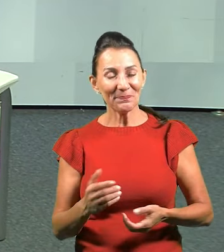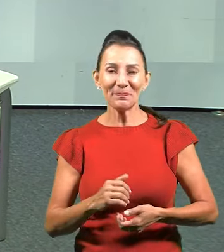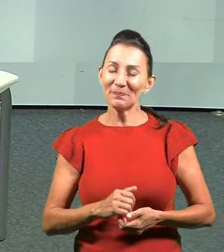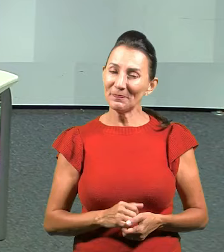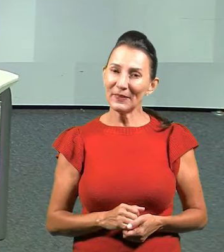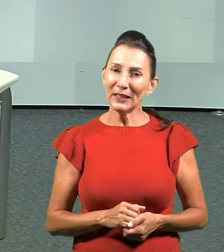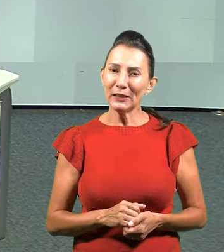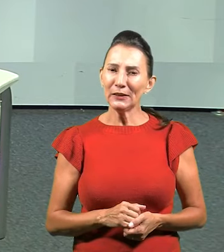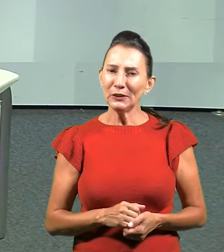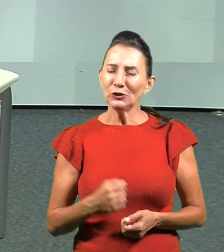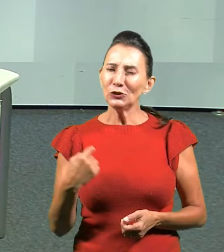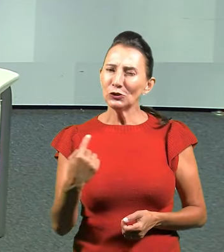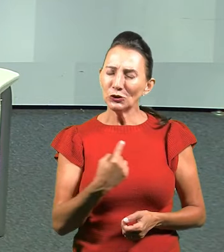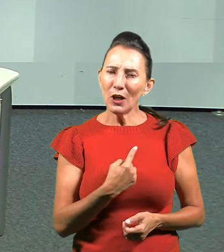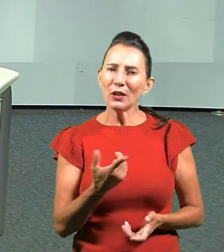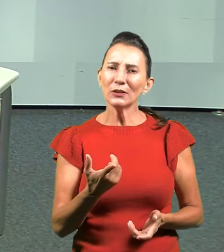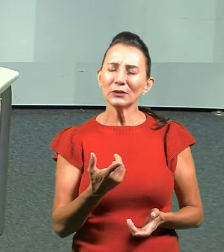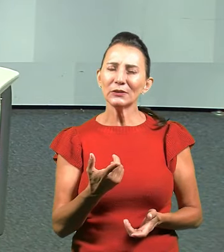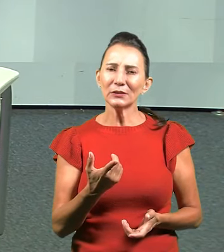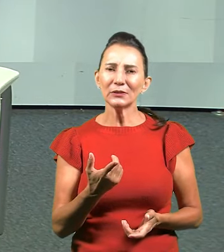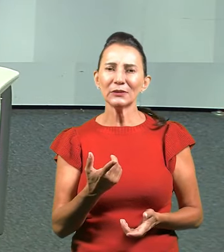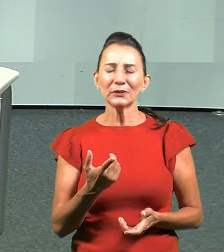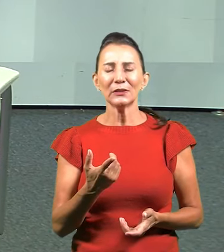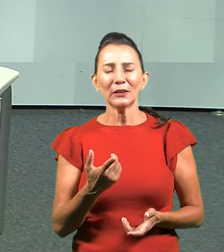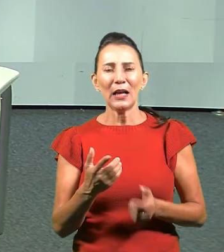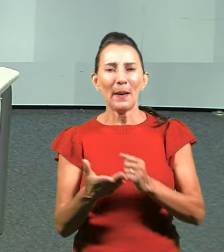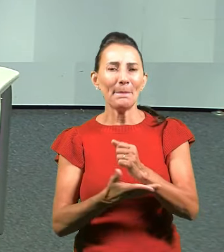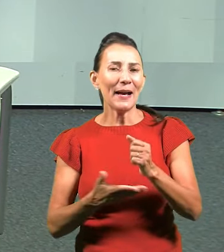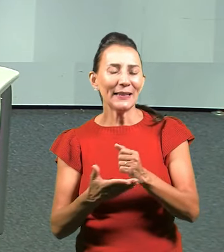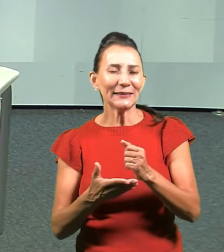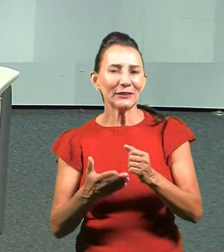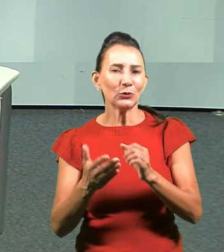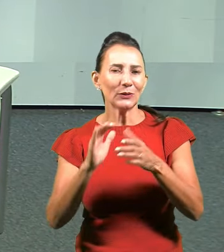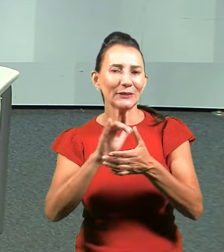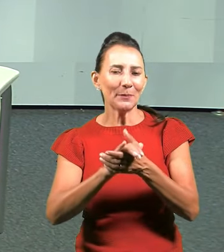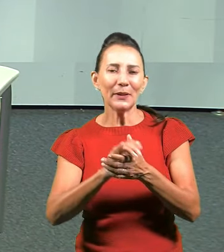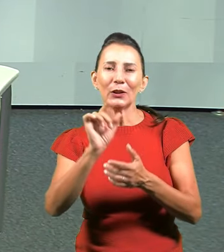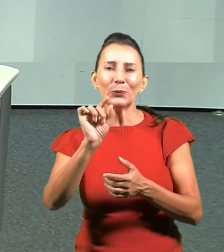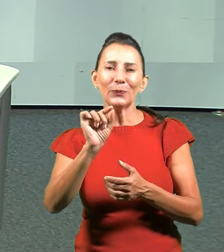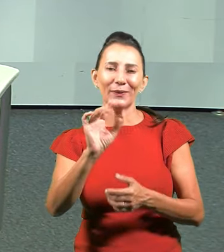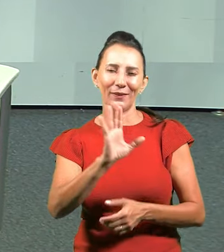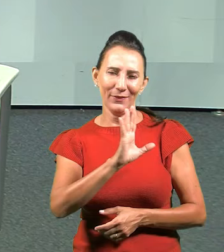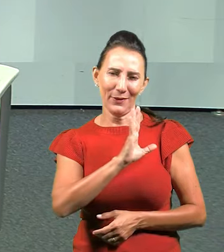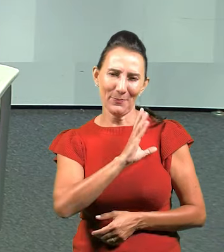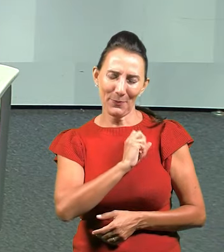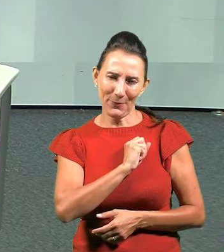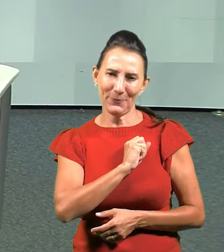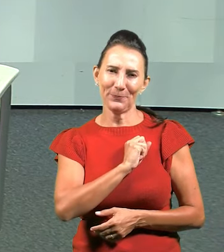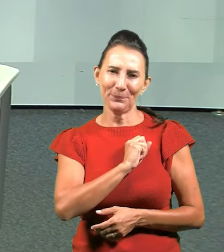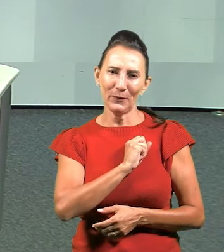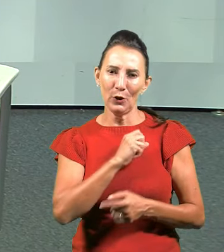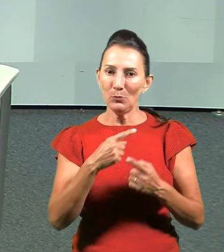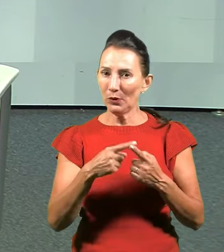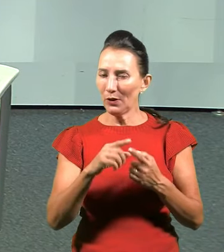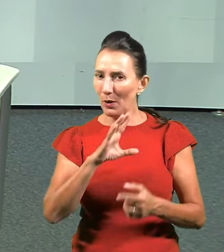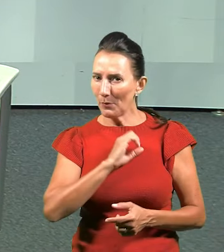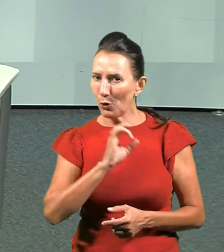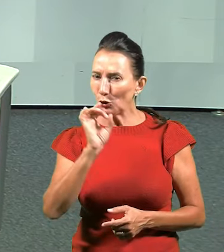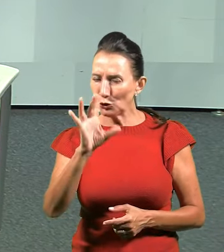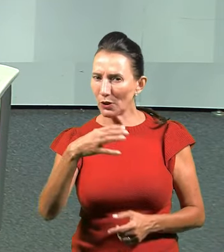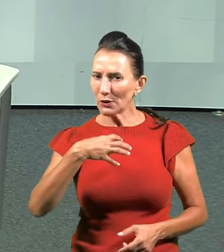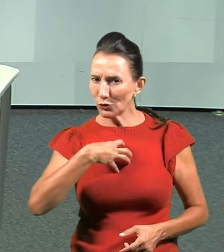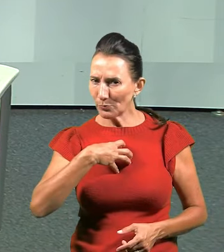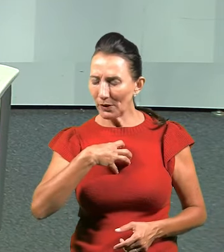jornada nós temos colocado algo na base do nosso casamento, que é o amor, porque o amor ele não é só